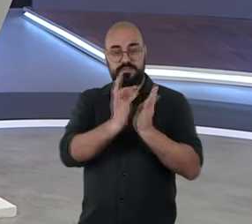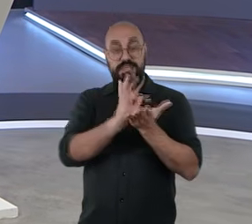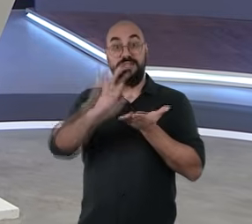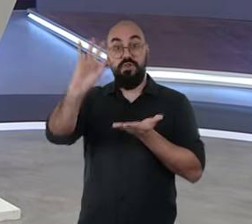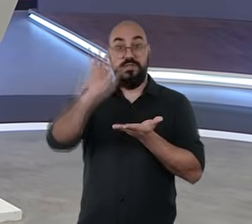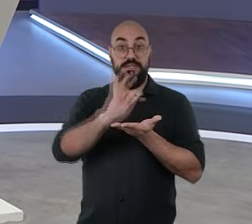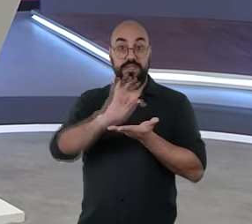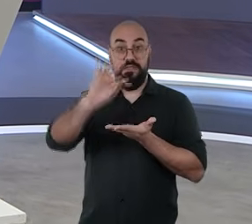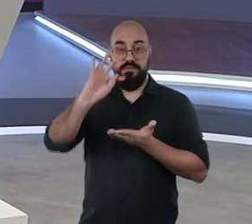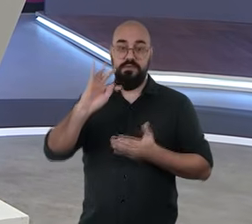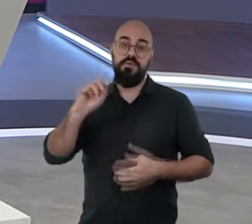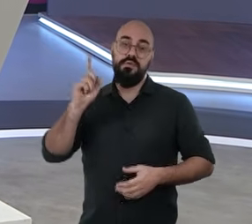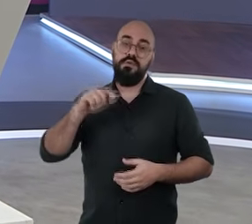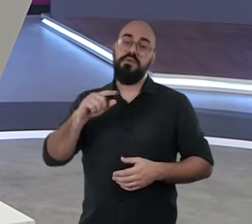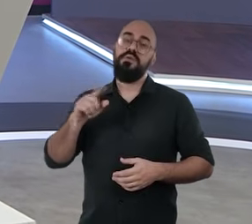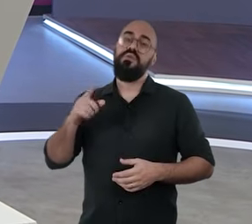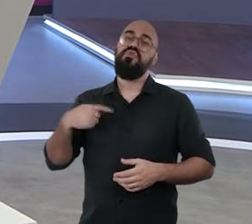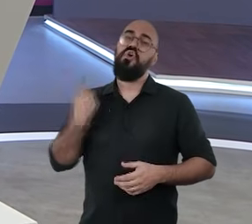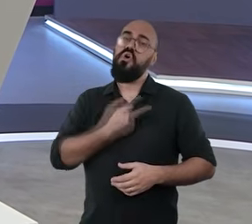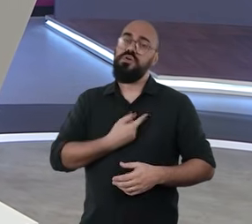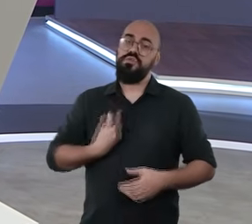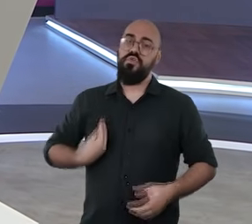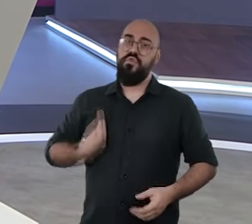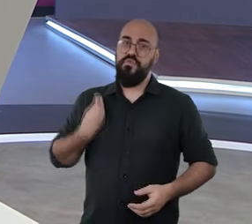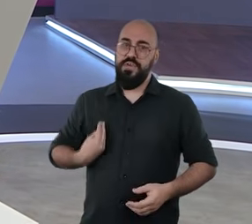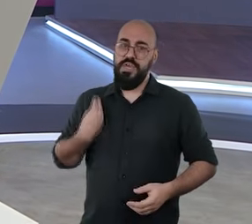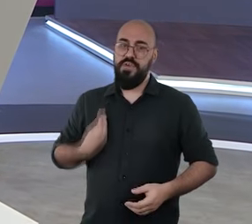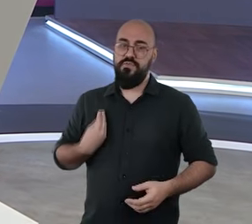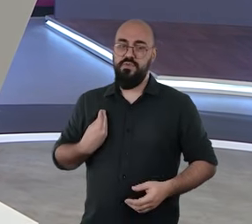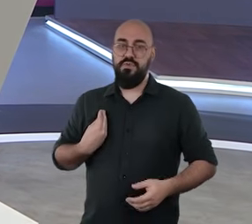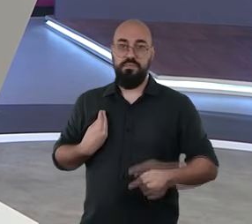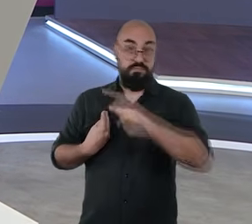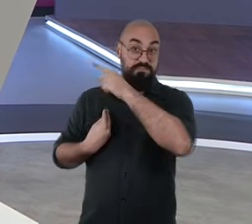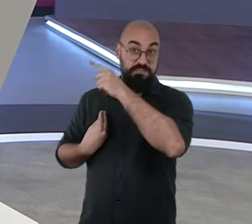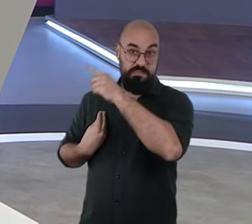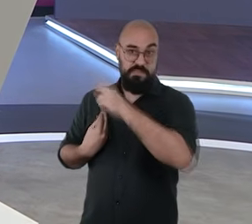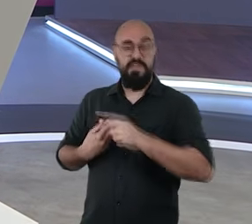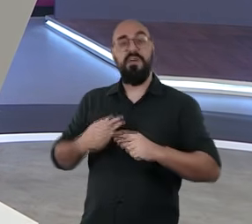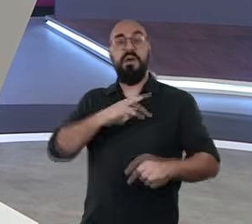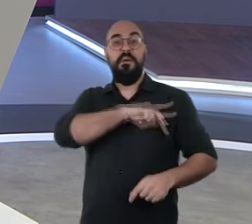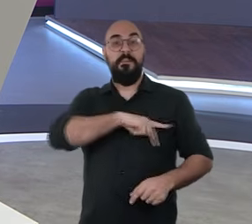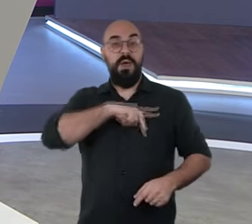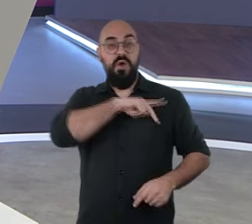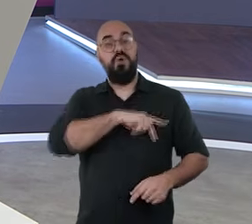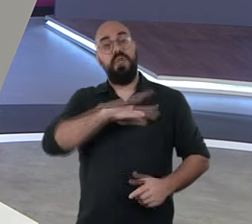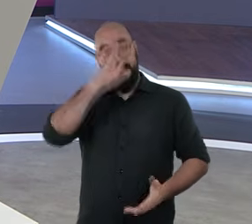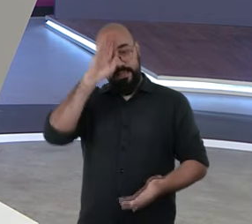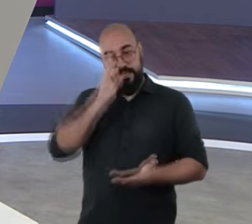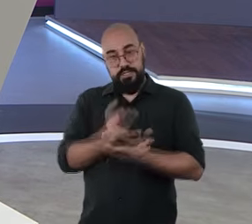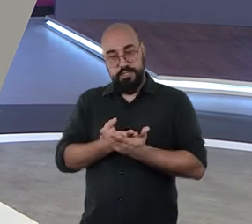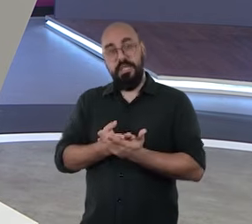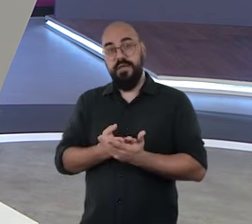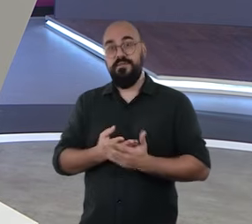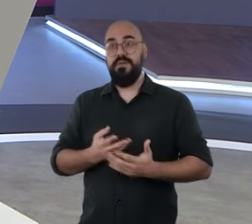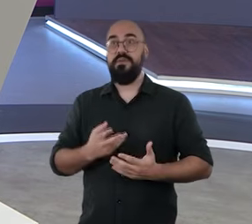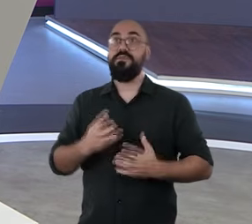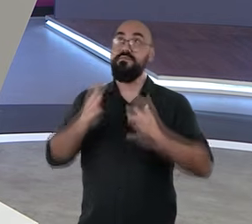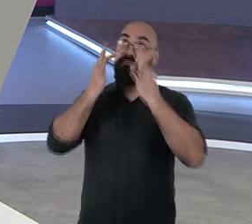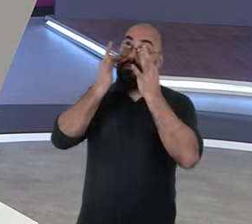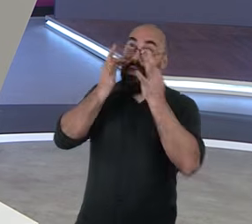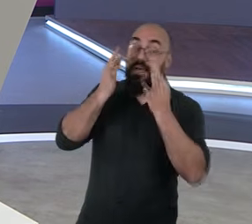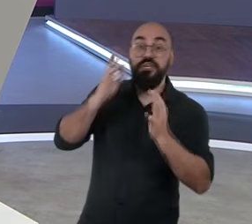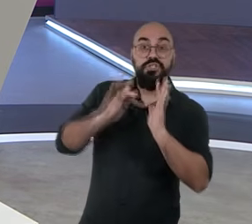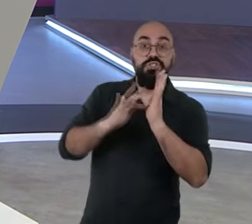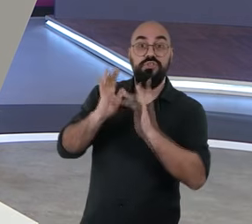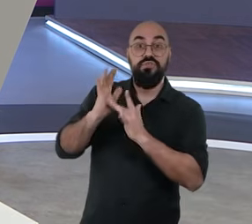que ficarmos. Deixa eu abrir um parênteses aqui. Paulo, ele acreditava que estaria vivo por ocasião da volta de Jesus. Por